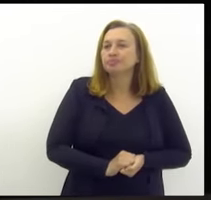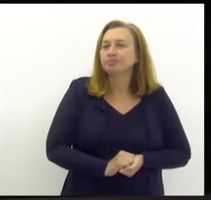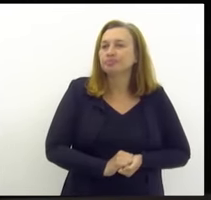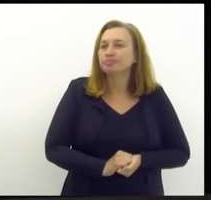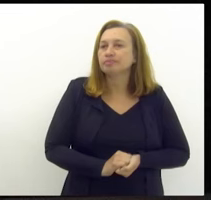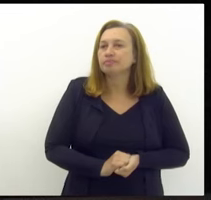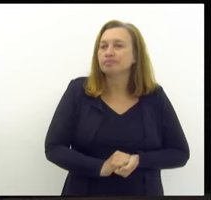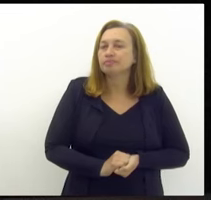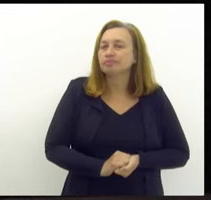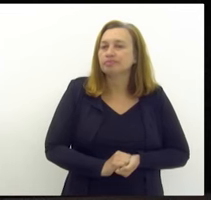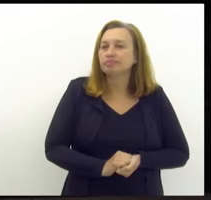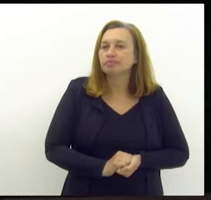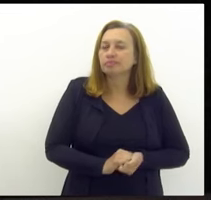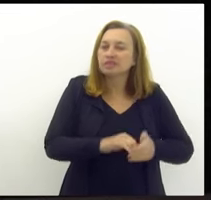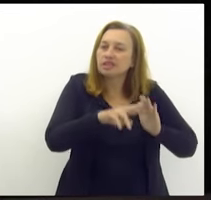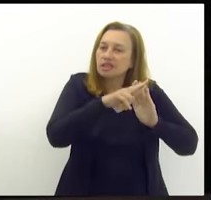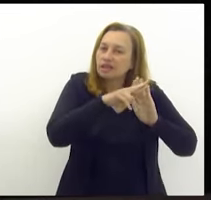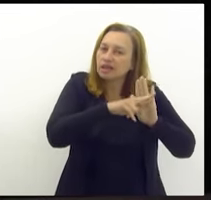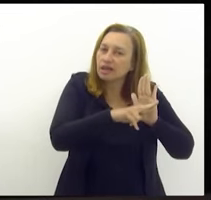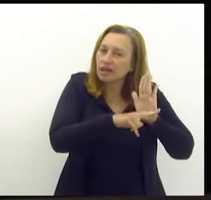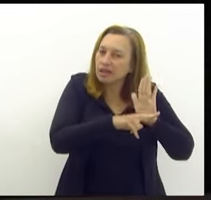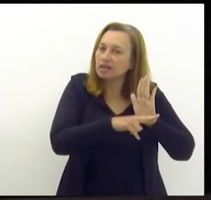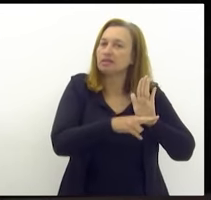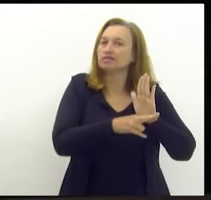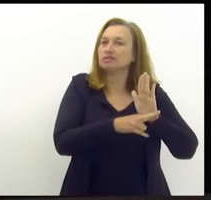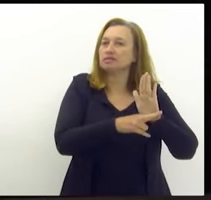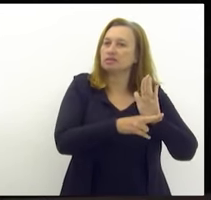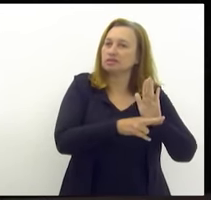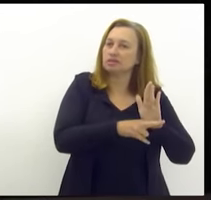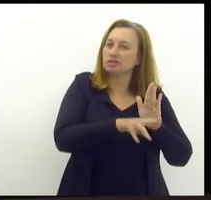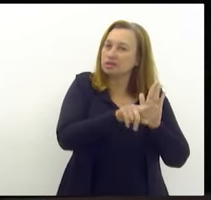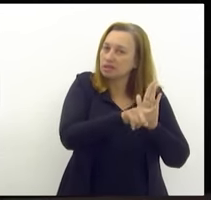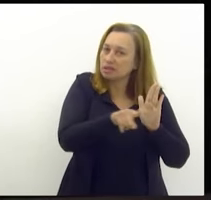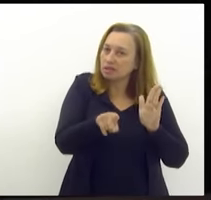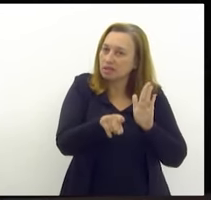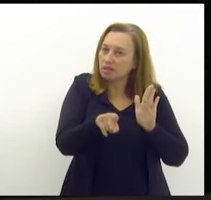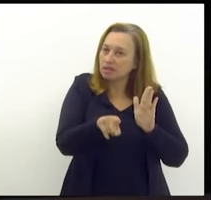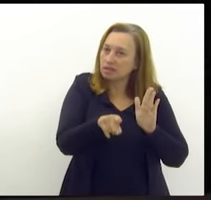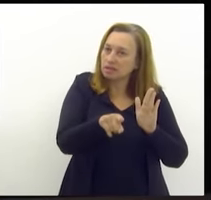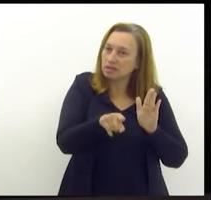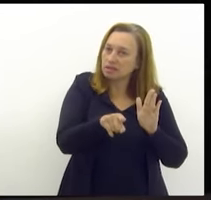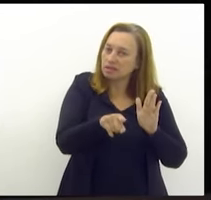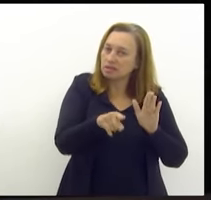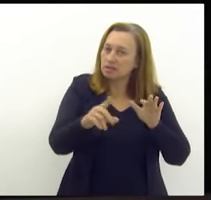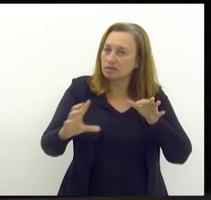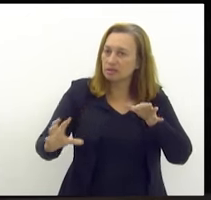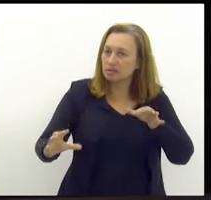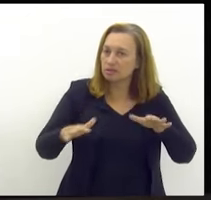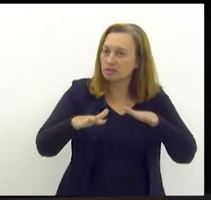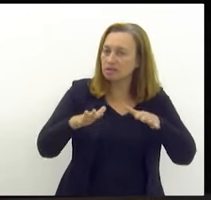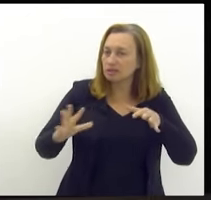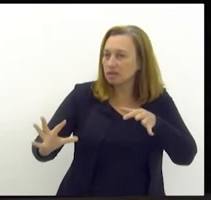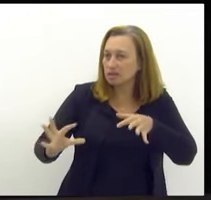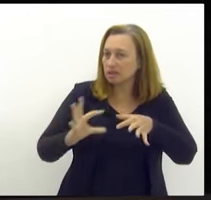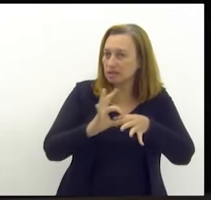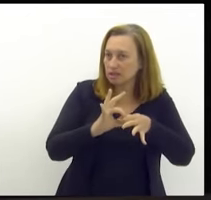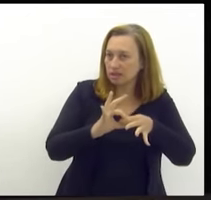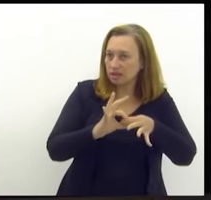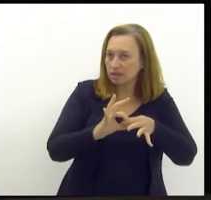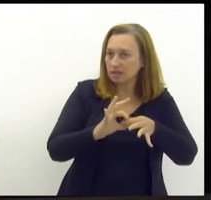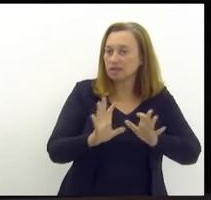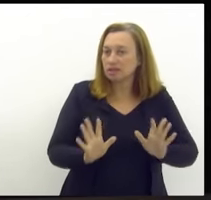parâmetros né estabelecendo que esses movimentos né ligados a incentivos aos